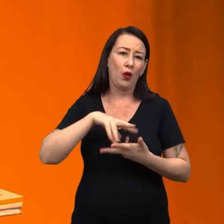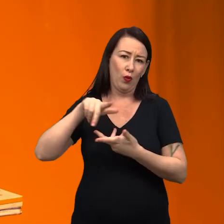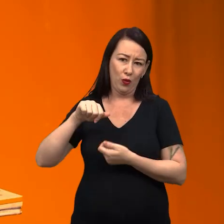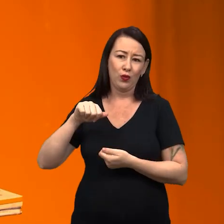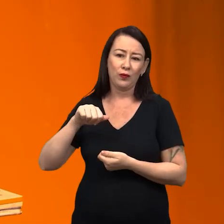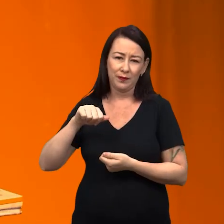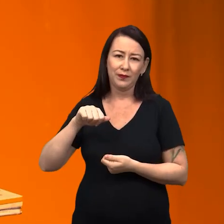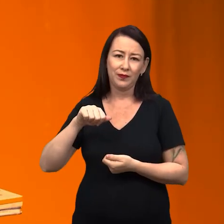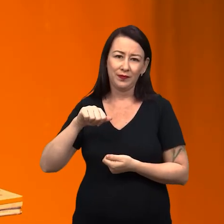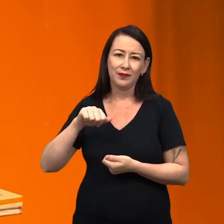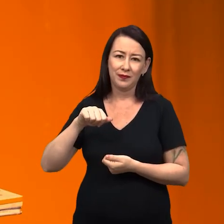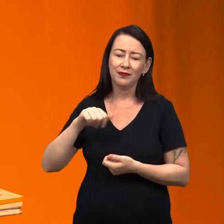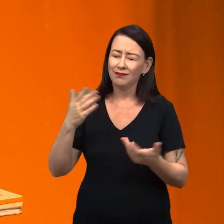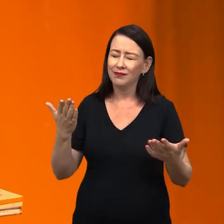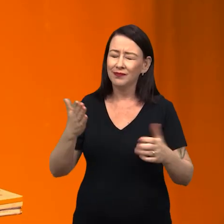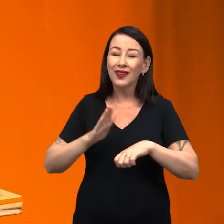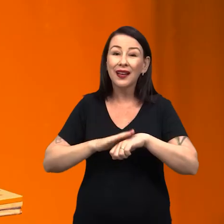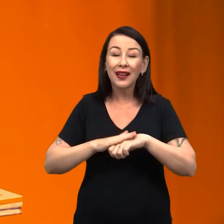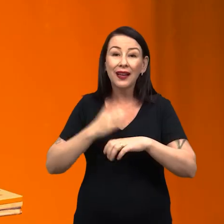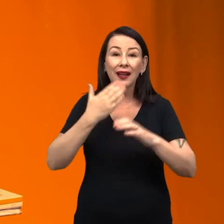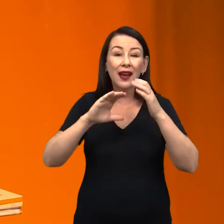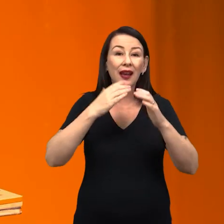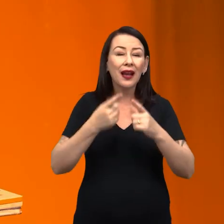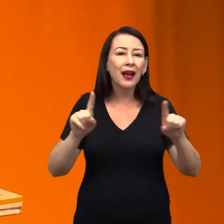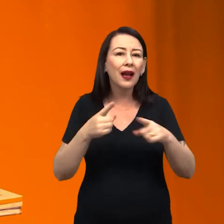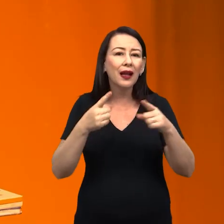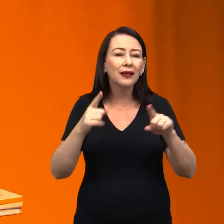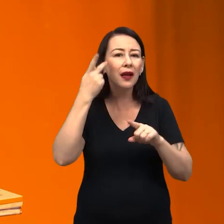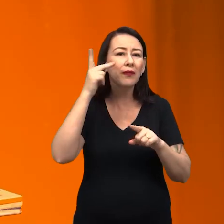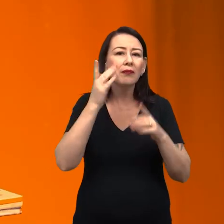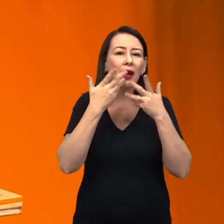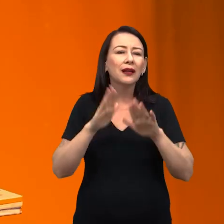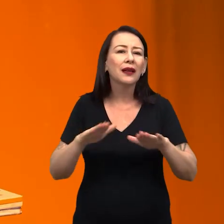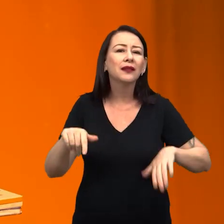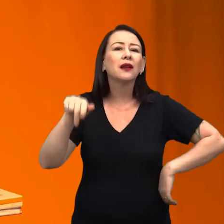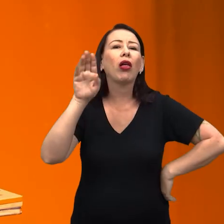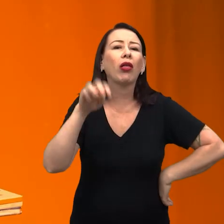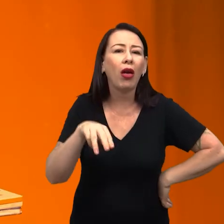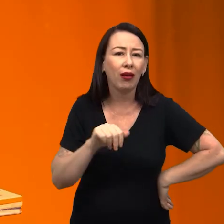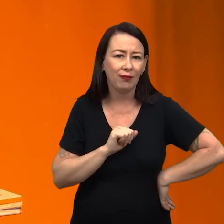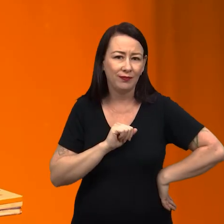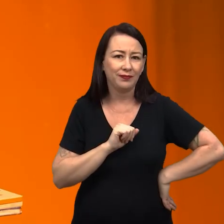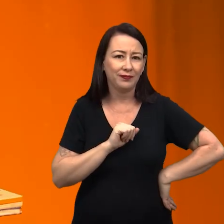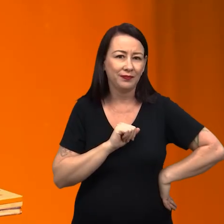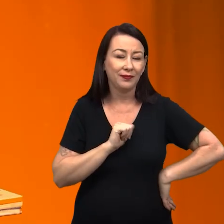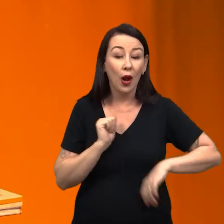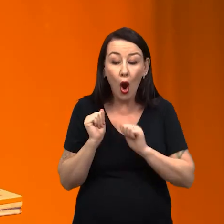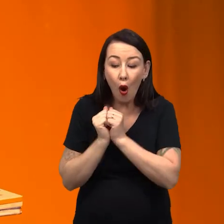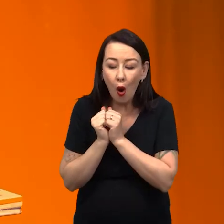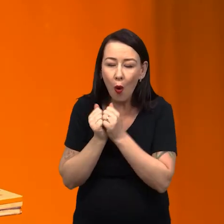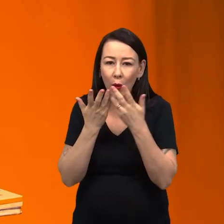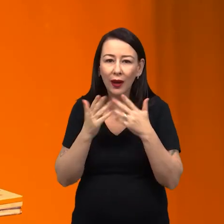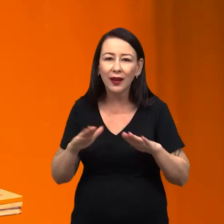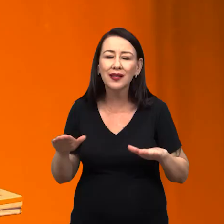Quem canta, principalmente esse repertório da primeira infância? Quem canta com as crianças?